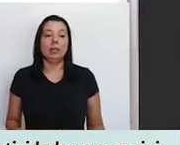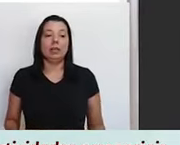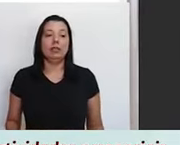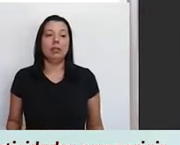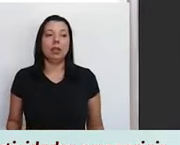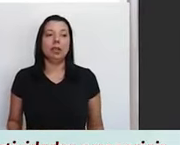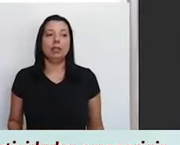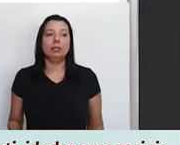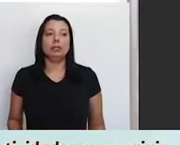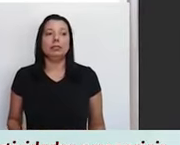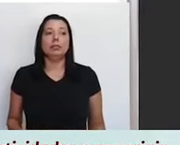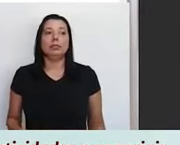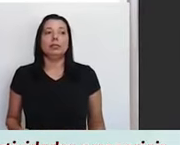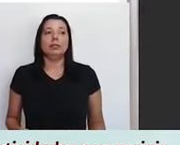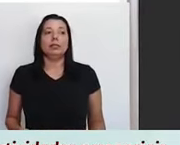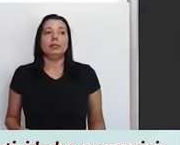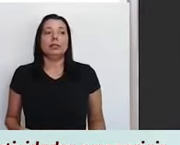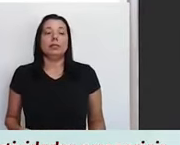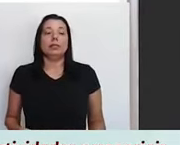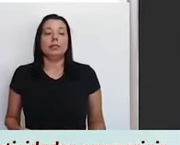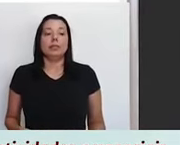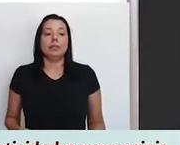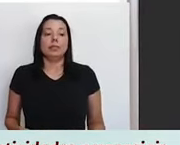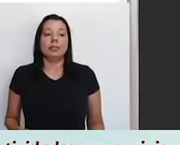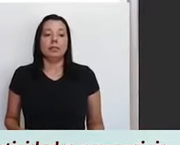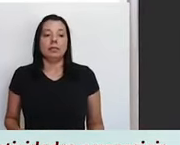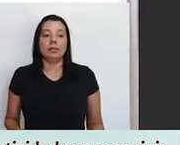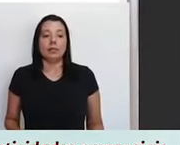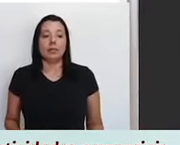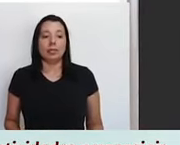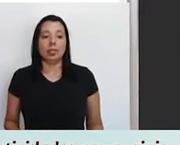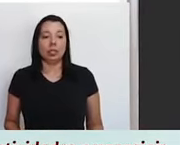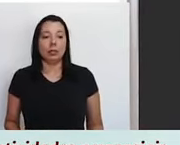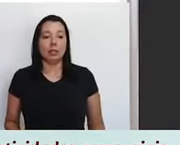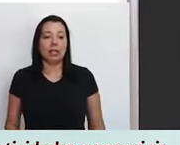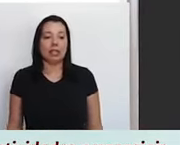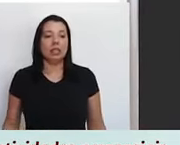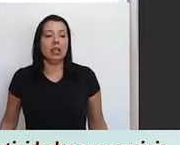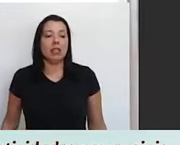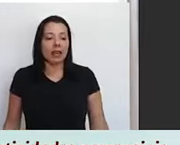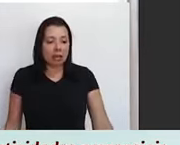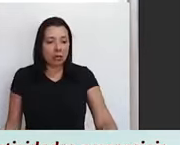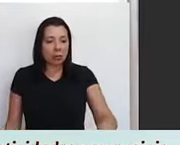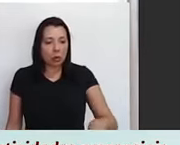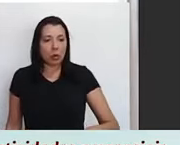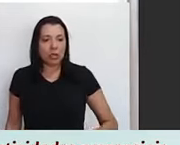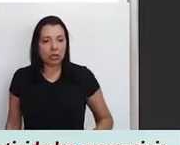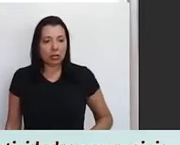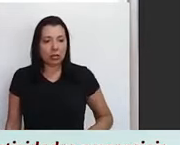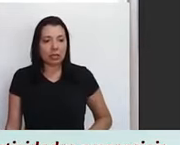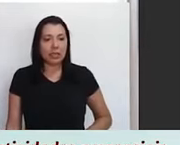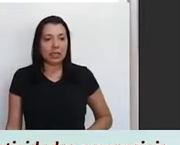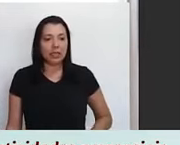aqui dialogando acerca da educação pública no Distrito